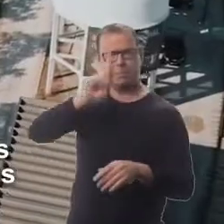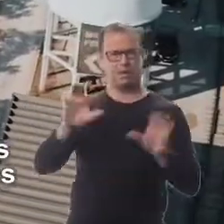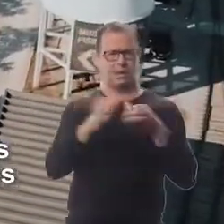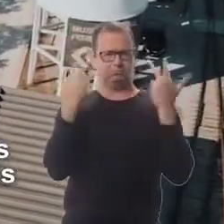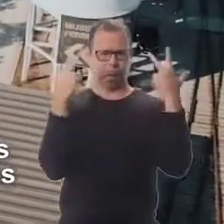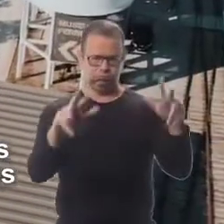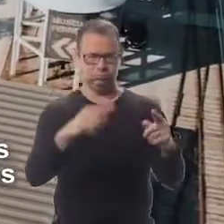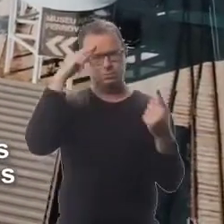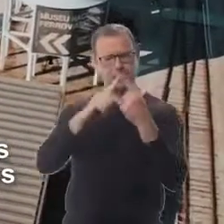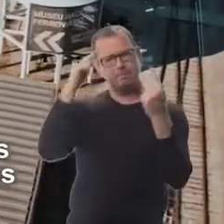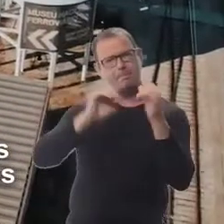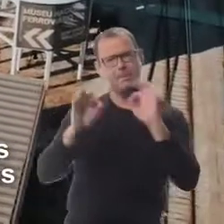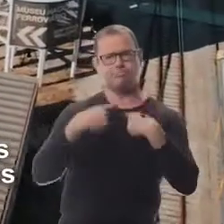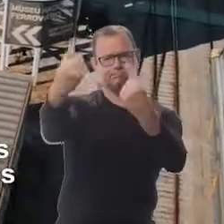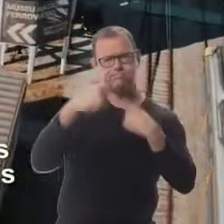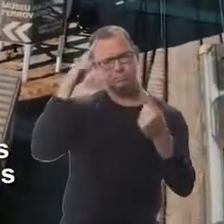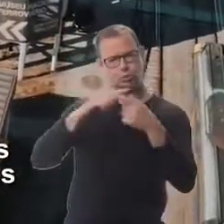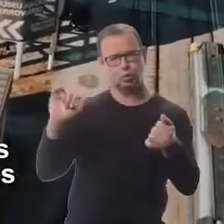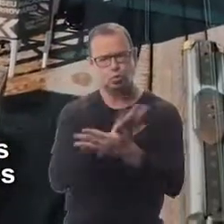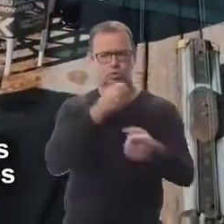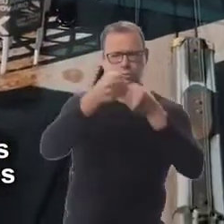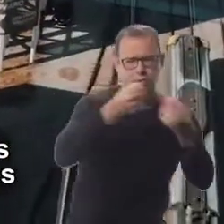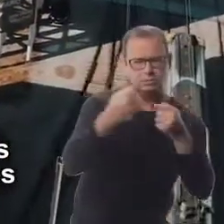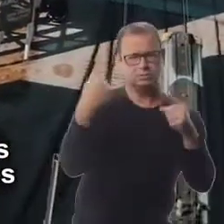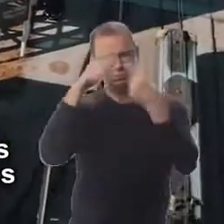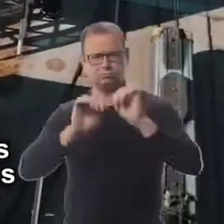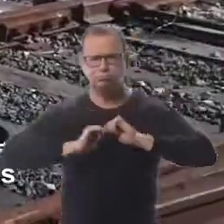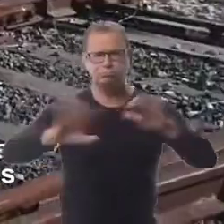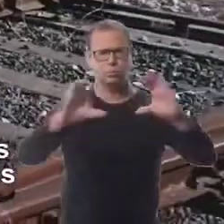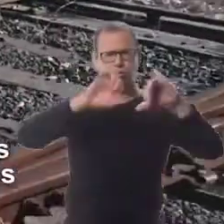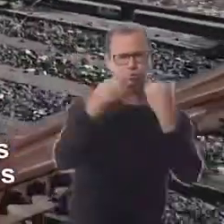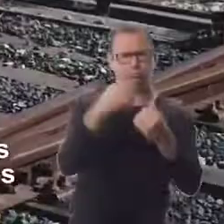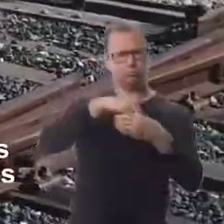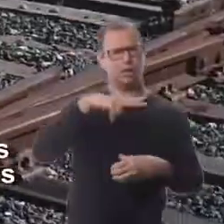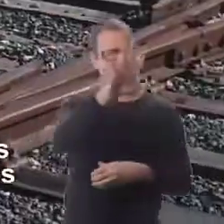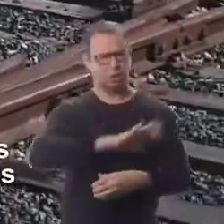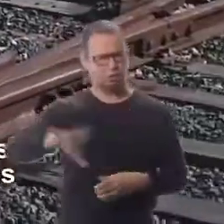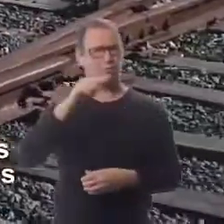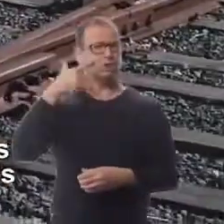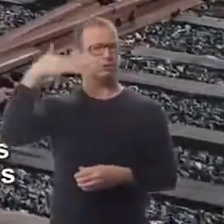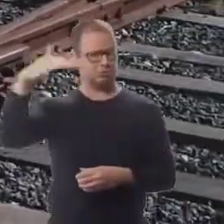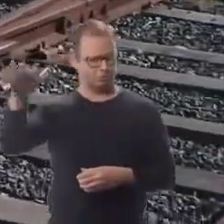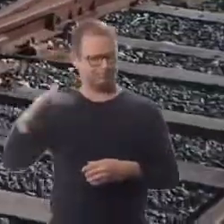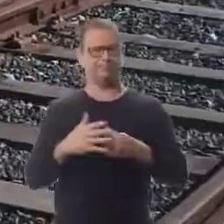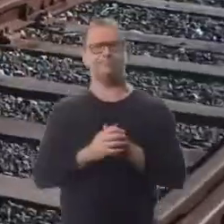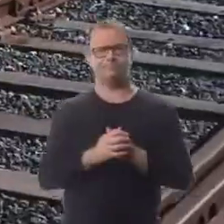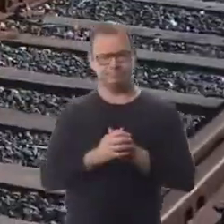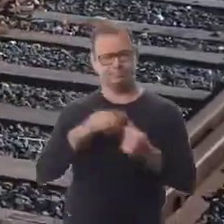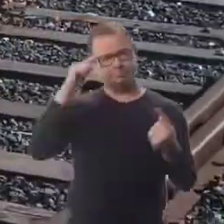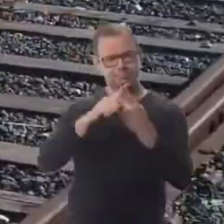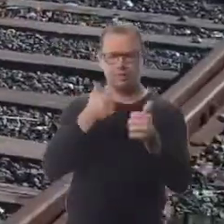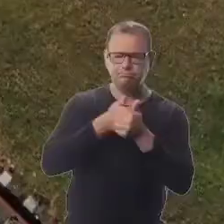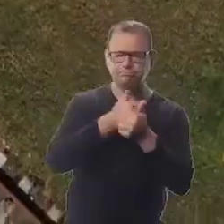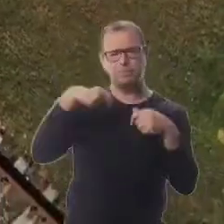a transportar as comitivas de jornalistas e repórteres dos principais jornais e meios de comunicação nacionais e estrangeiros que acompanhavam as